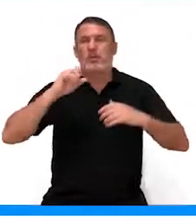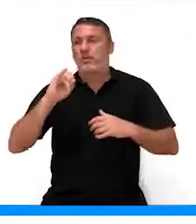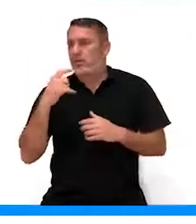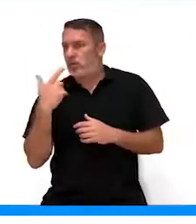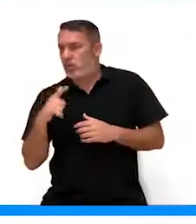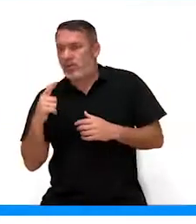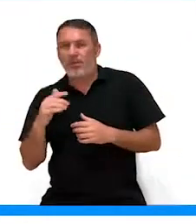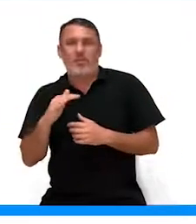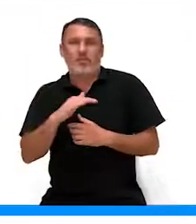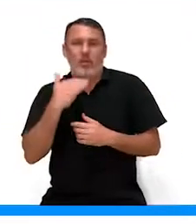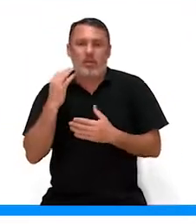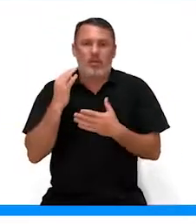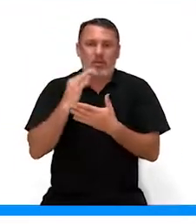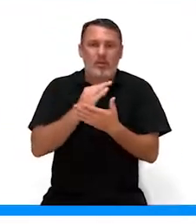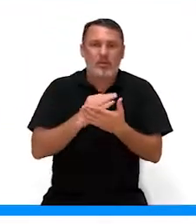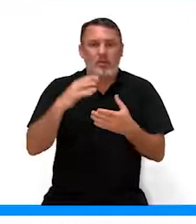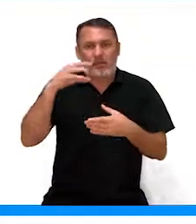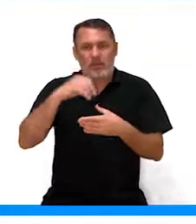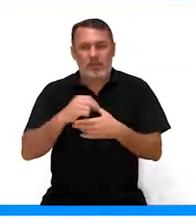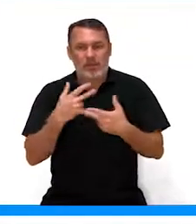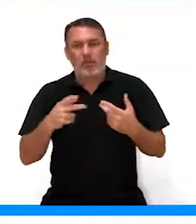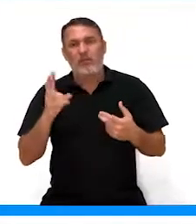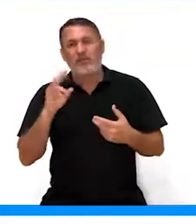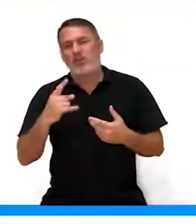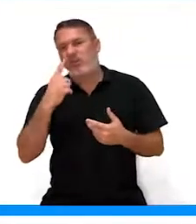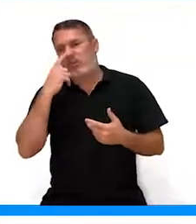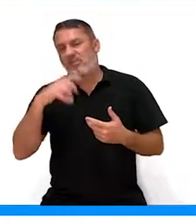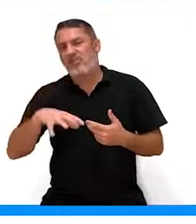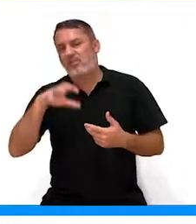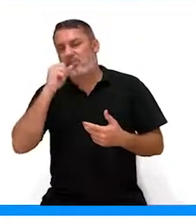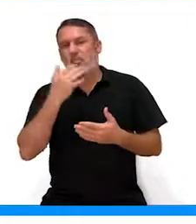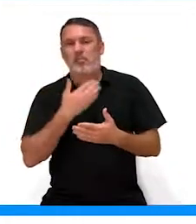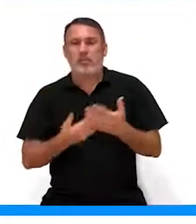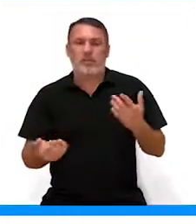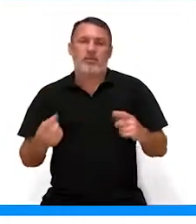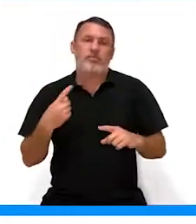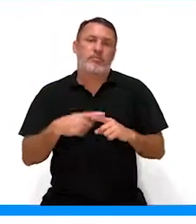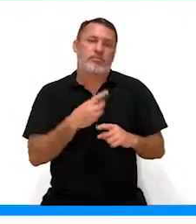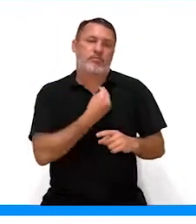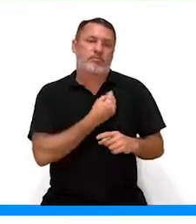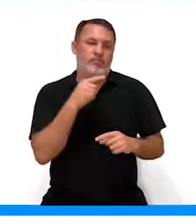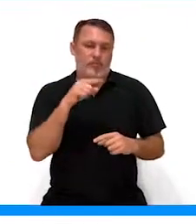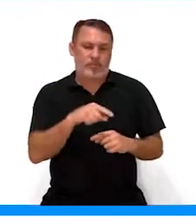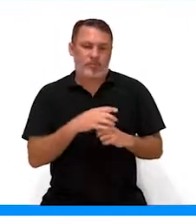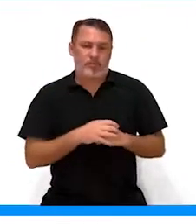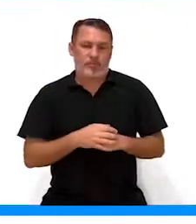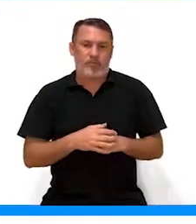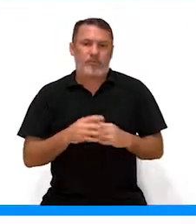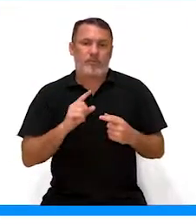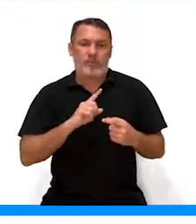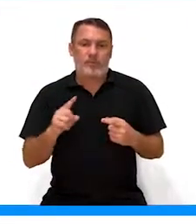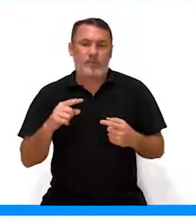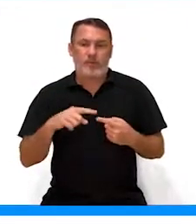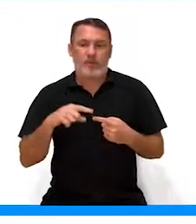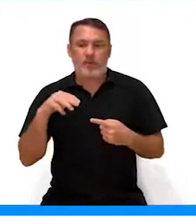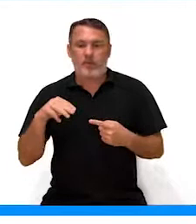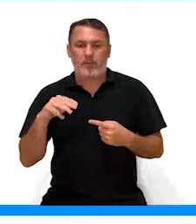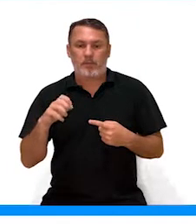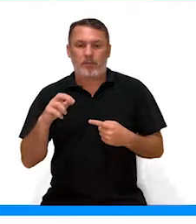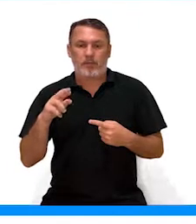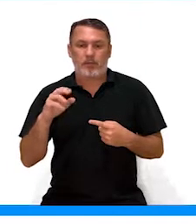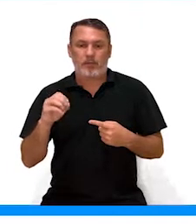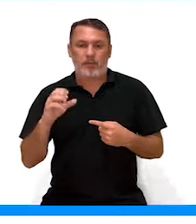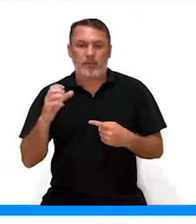tomar banho, o acúmulo dessas células mortas com micro-organismos gera mau cheiro, né? Por causa da presença